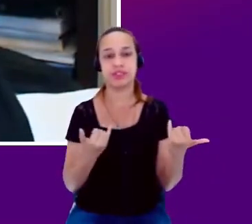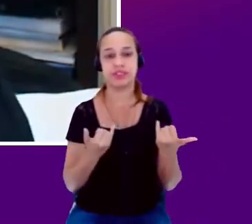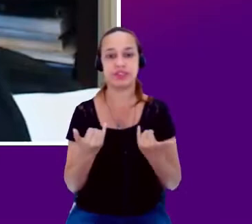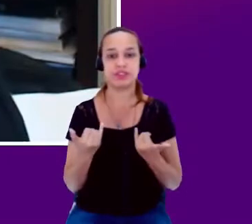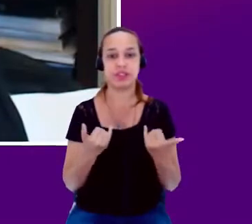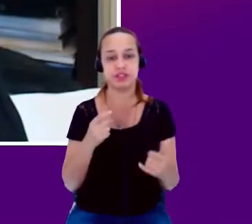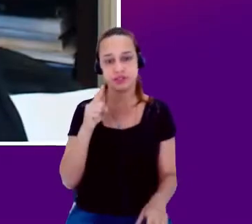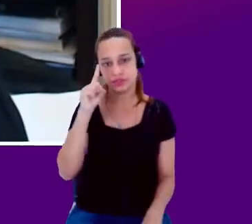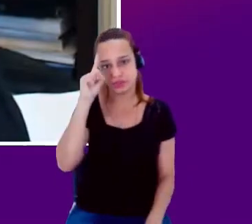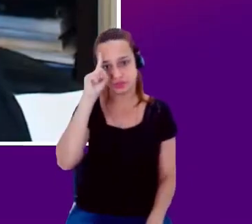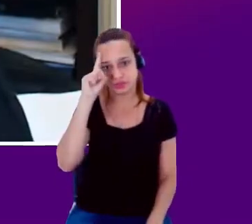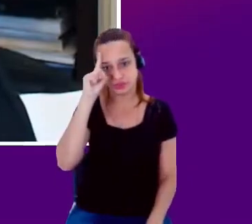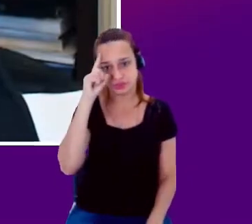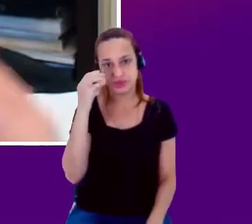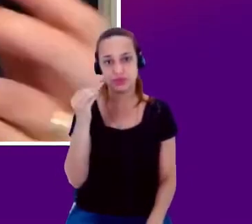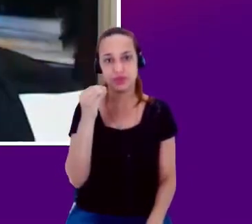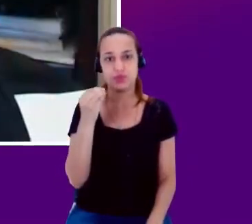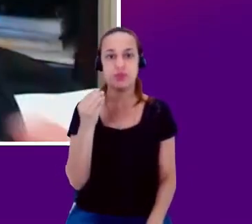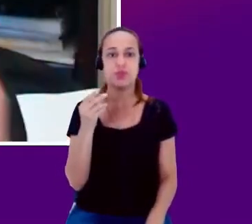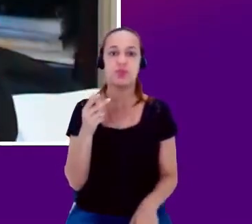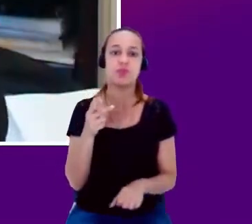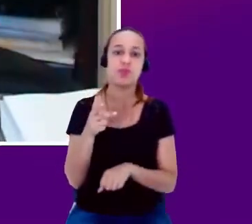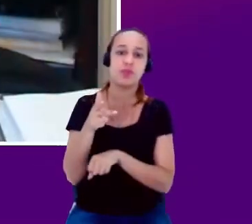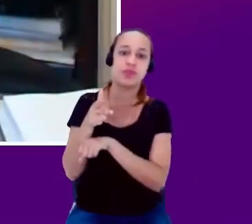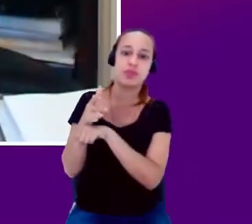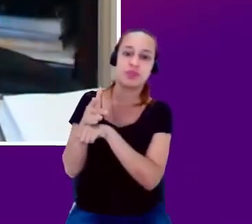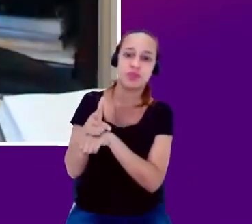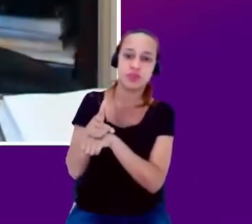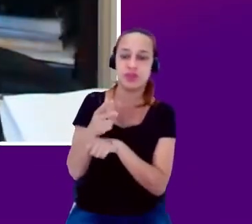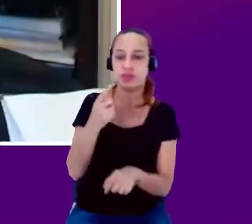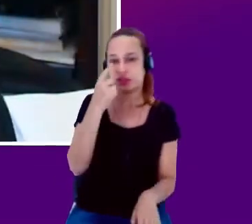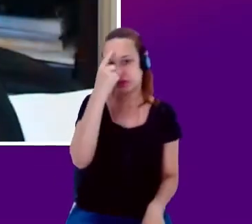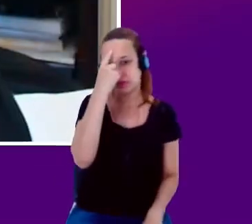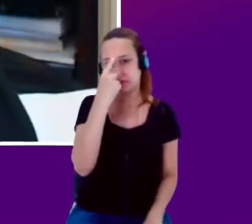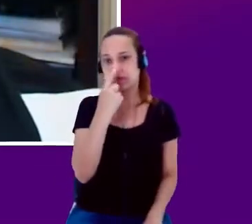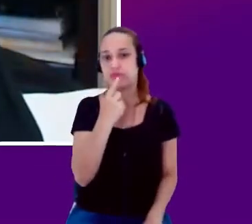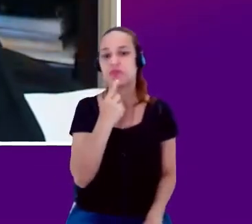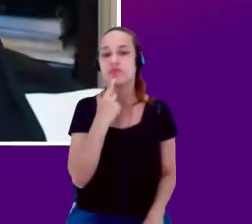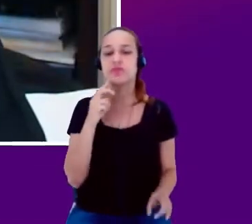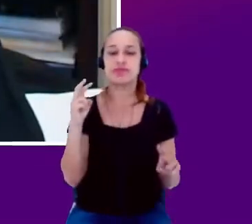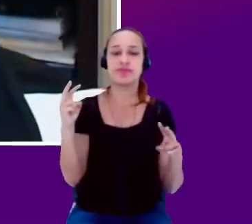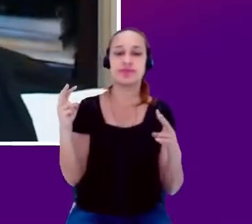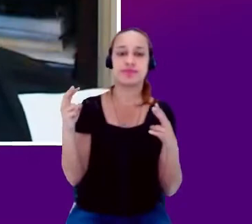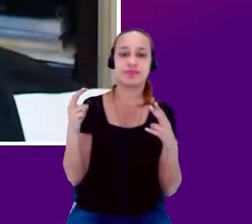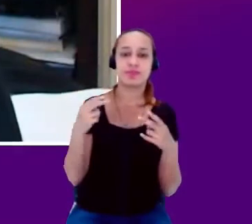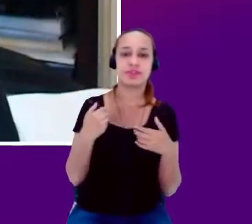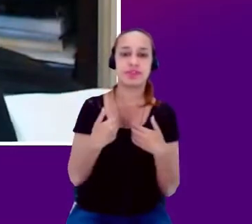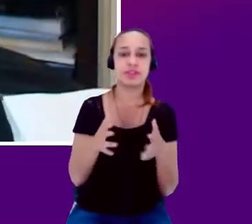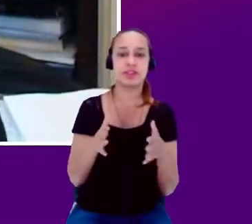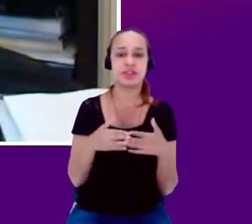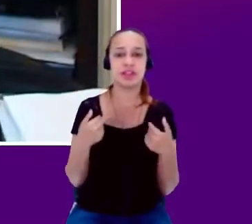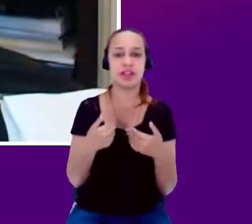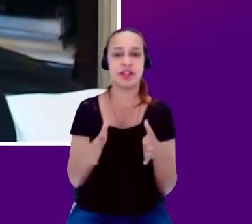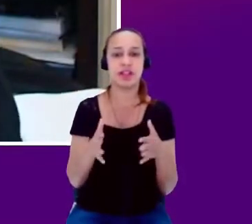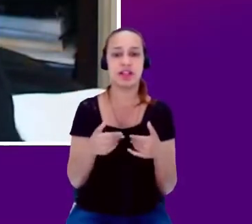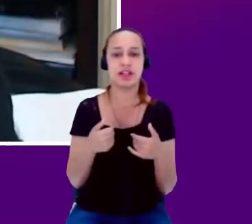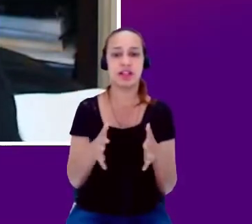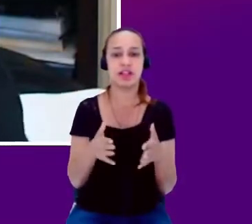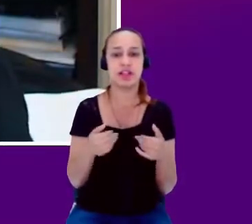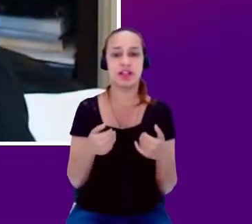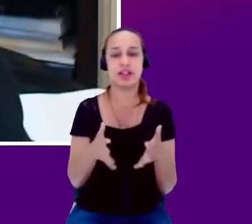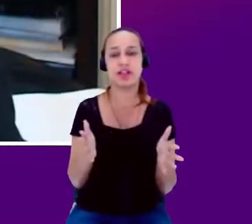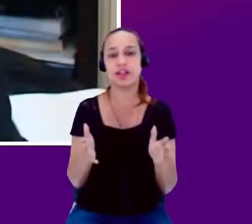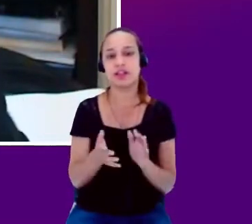cotidiano, através das câmaras do reconhecimento facial, das catracas, dos wearables, dos Fitbits,